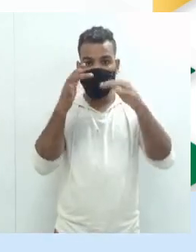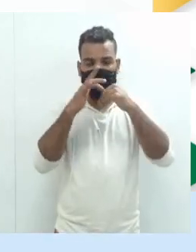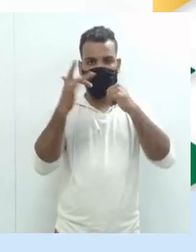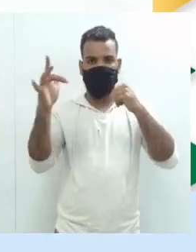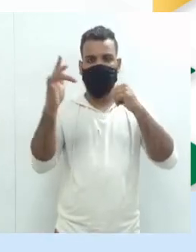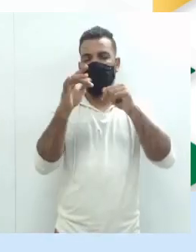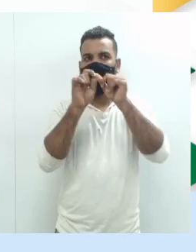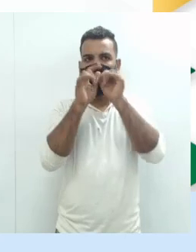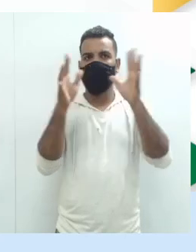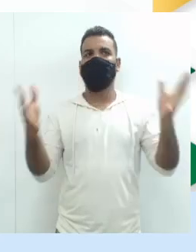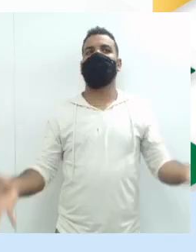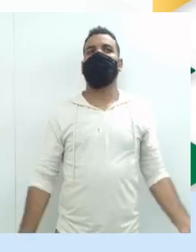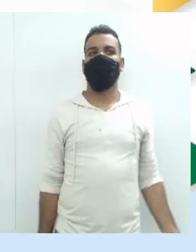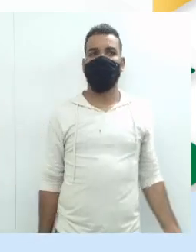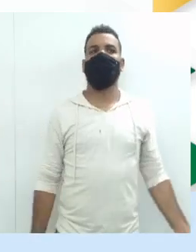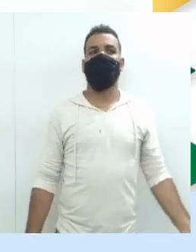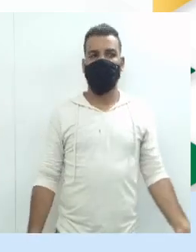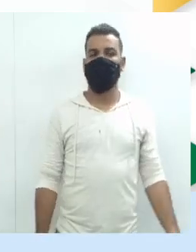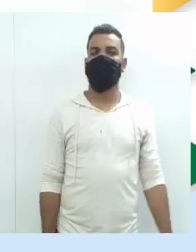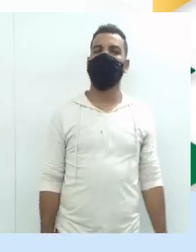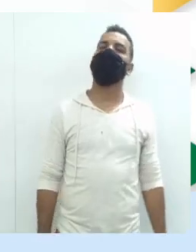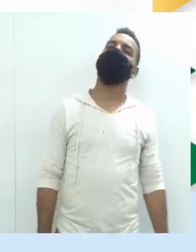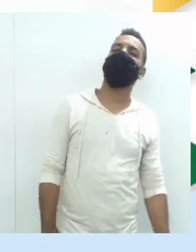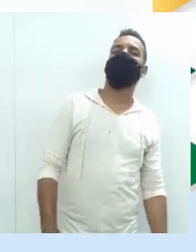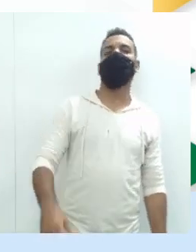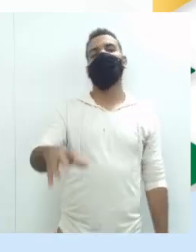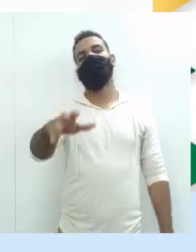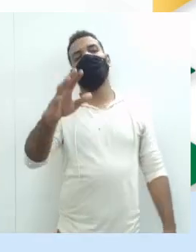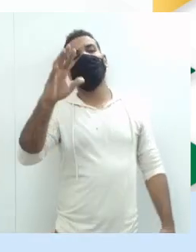Então, olha só. Então tá mais ou menos dando aí